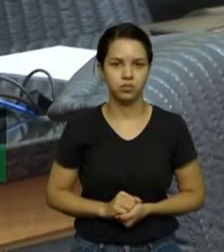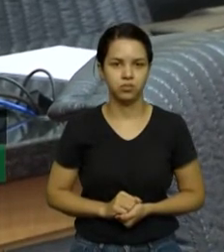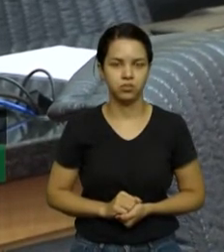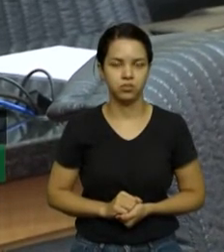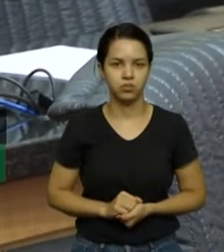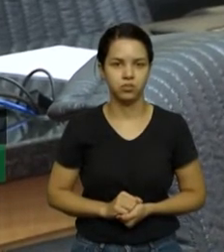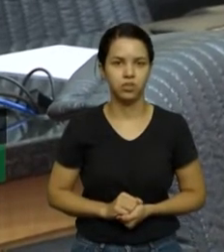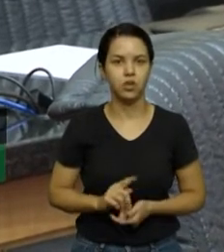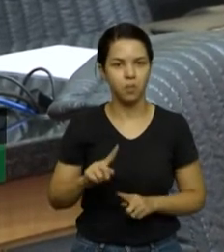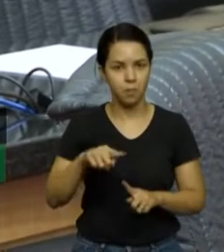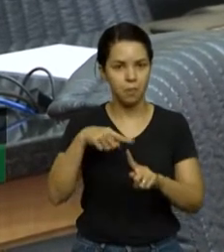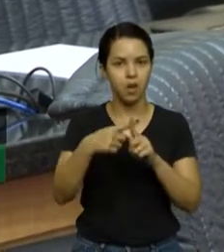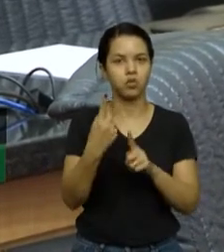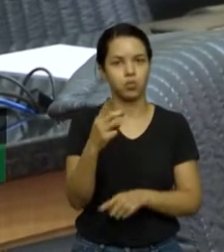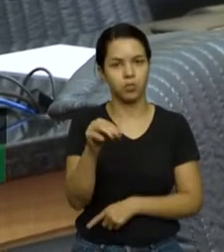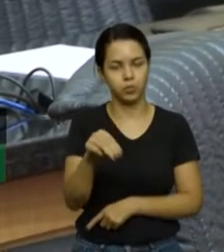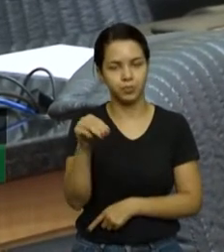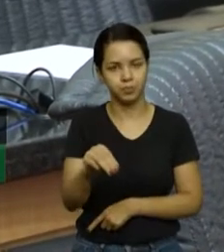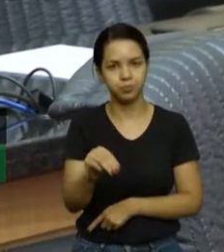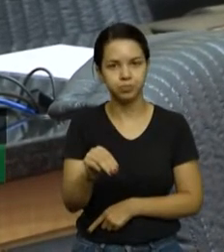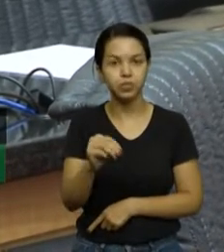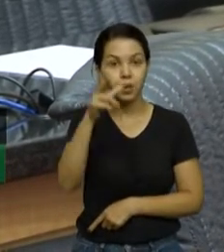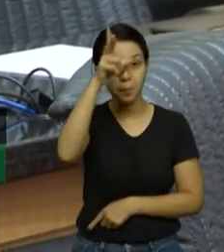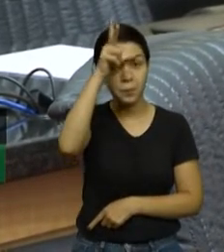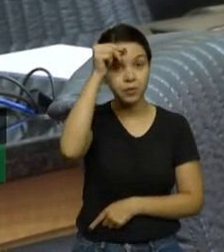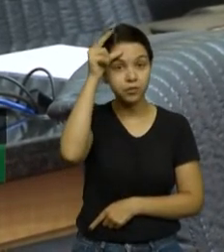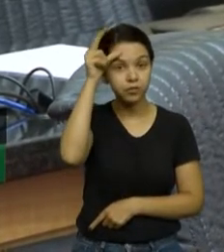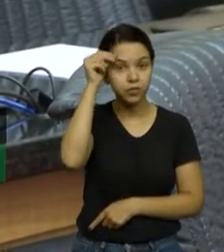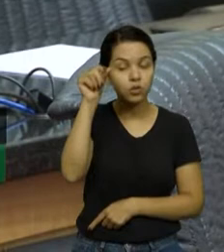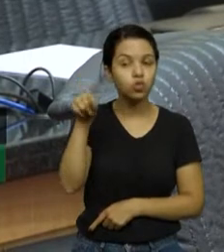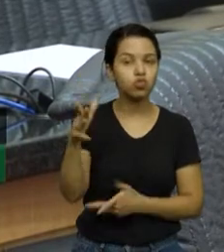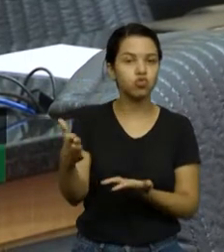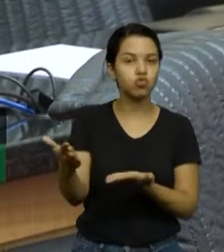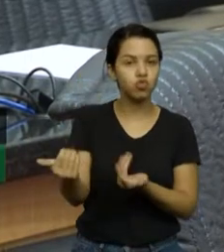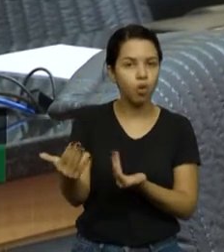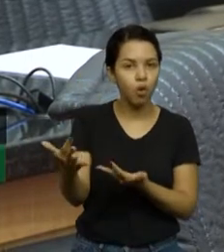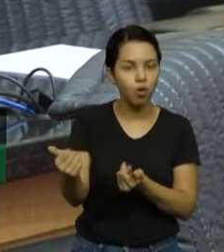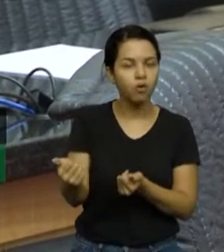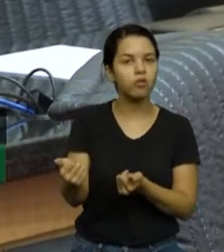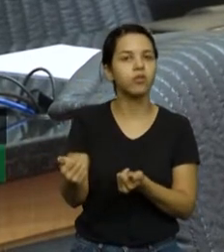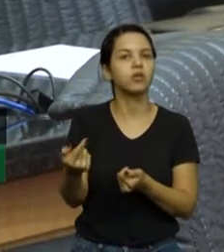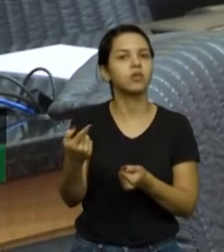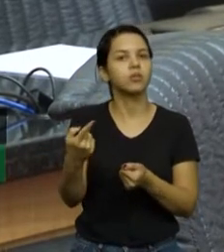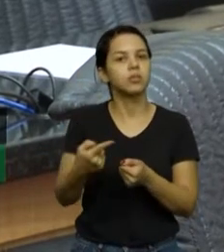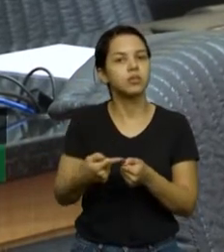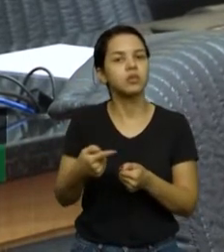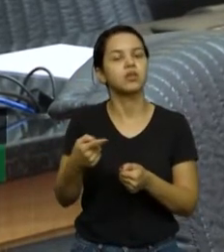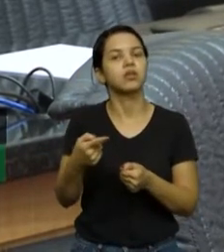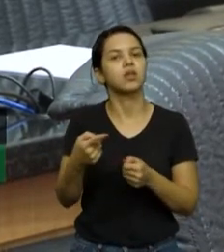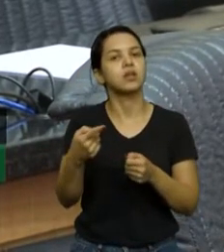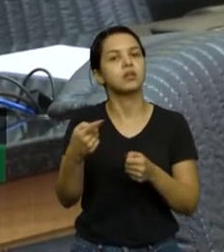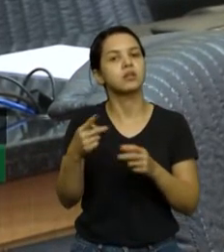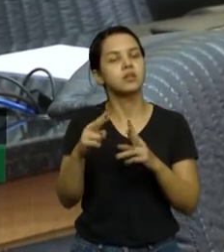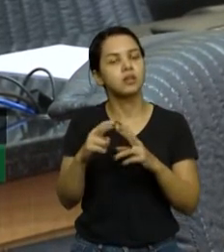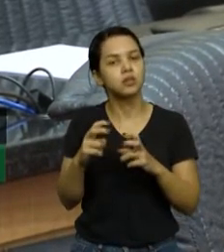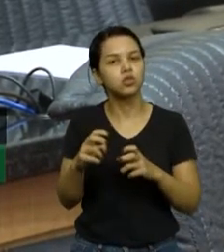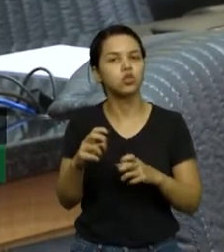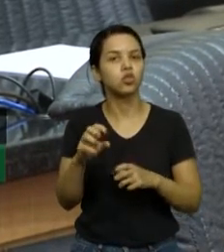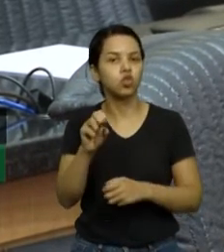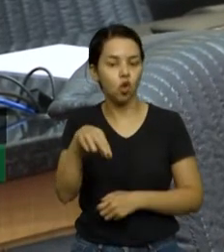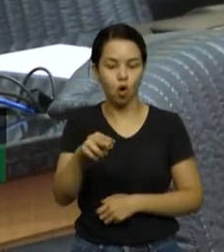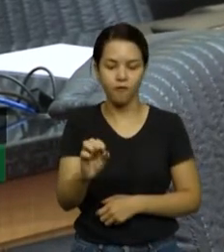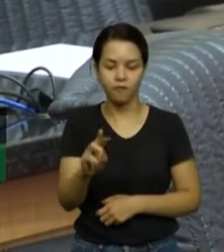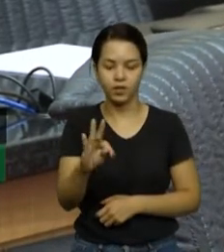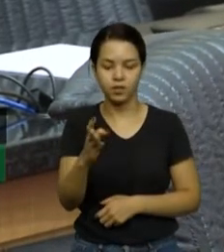Mais um minuto, deputado. Prefeito mais jovem do Estado, prefeito Tiago, da cidade de Nova Trento. Obrigado, prefeito, pela